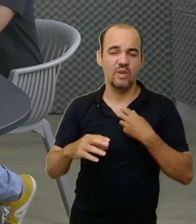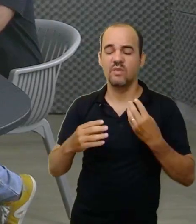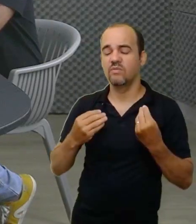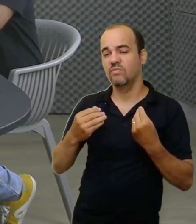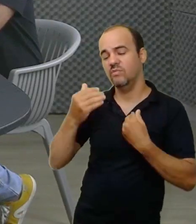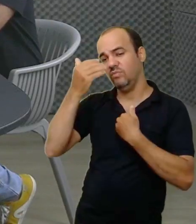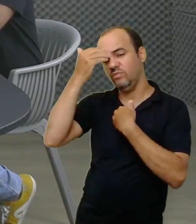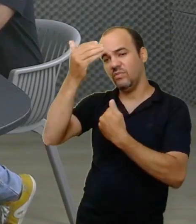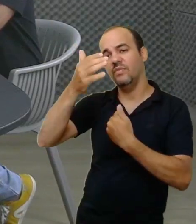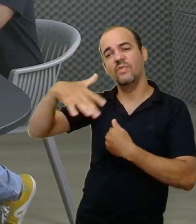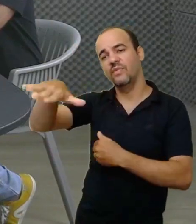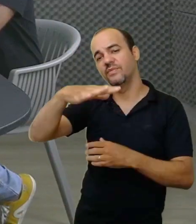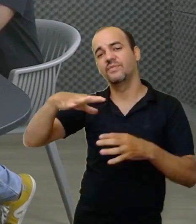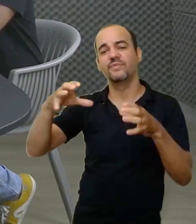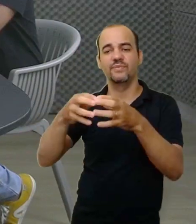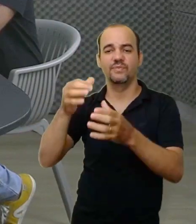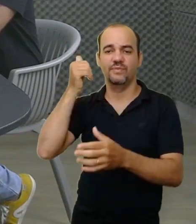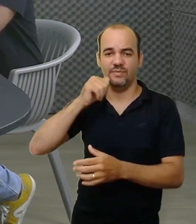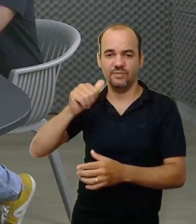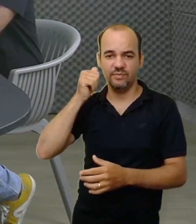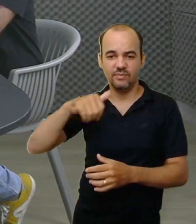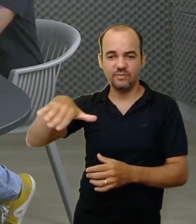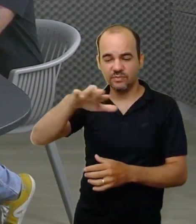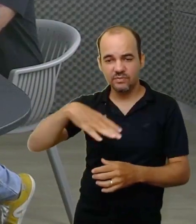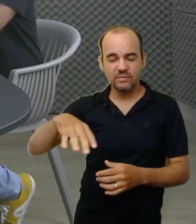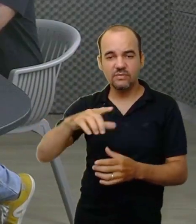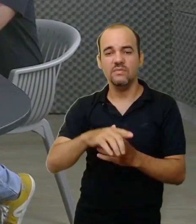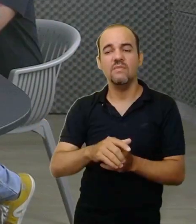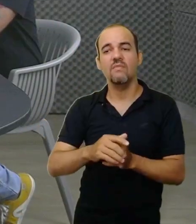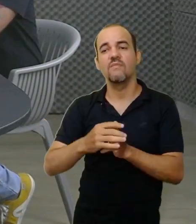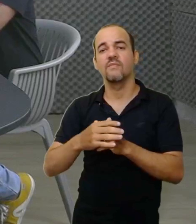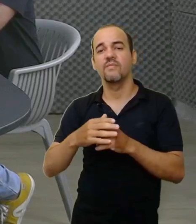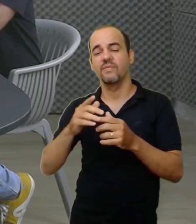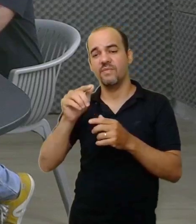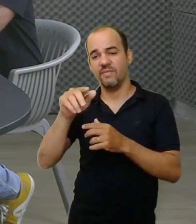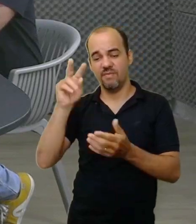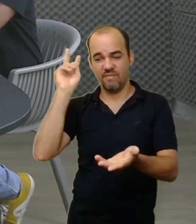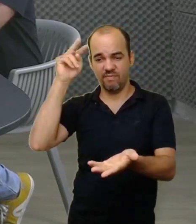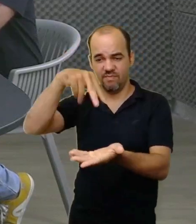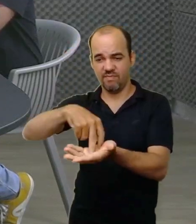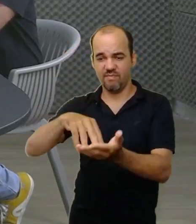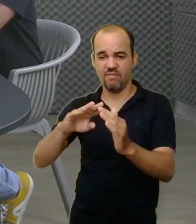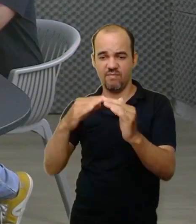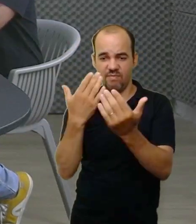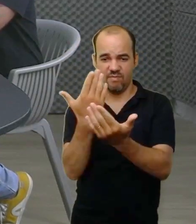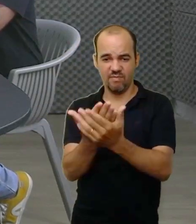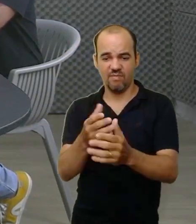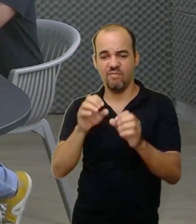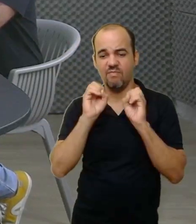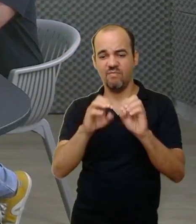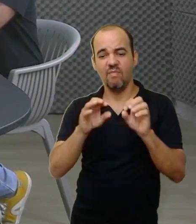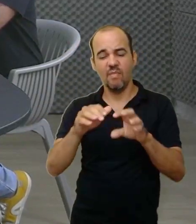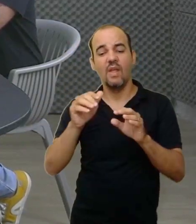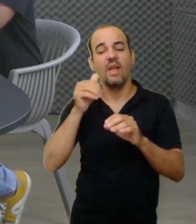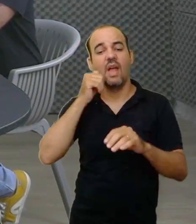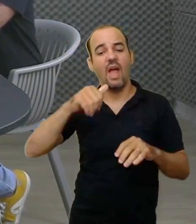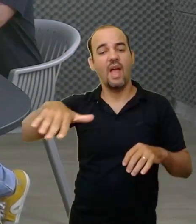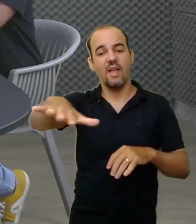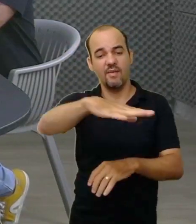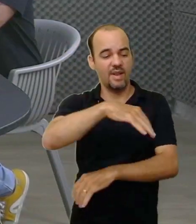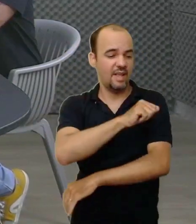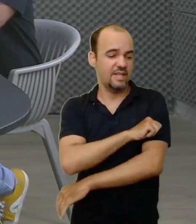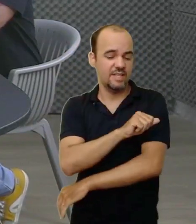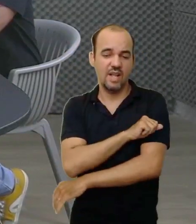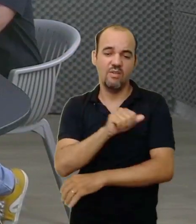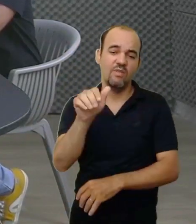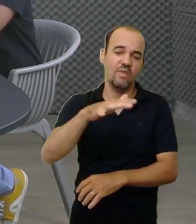a vocês, mulheres. E eu penso também, Gabriela, que quando você está na escola, você mostra para um monte de outras meninas, um monte de outras